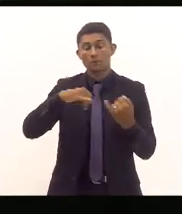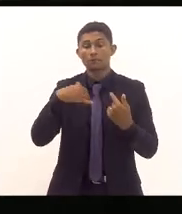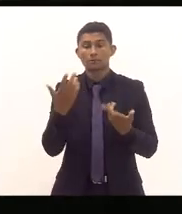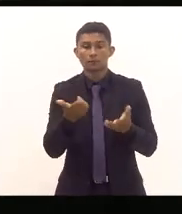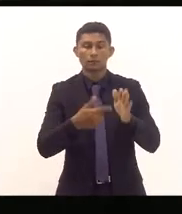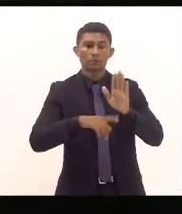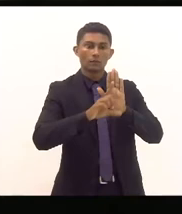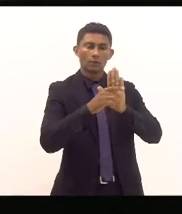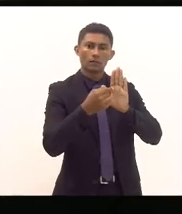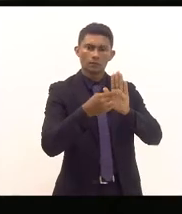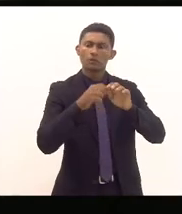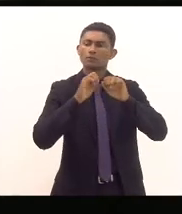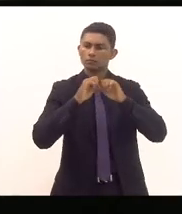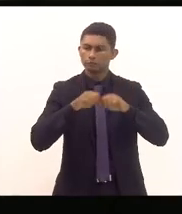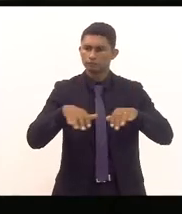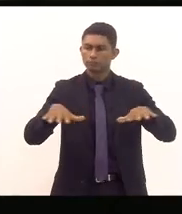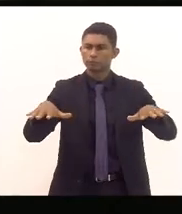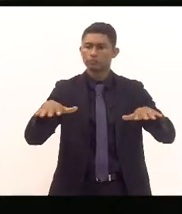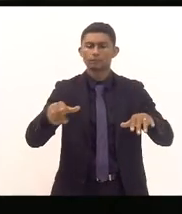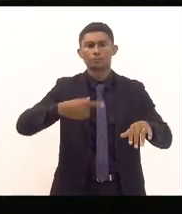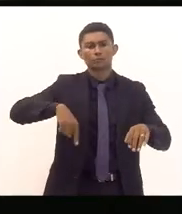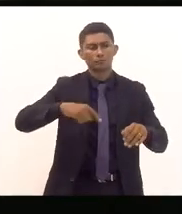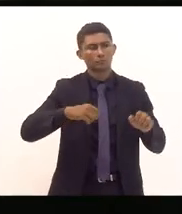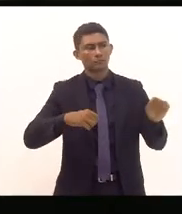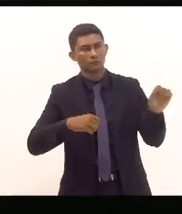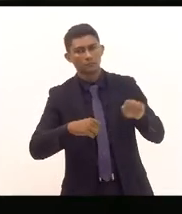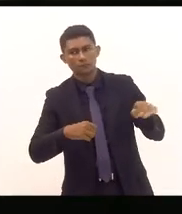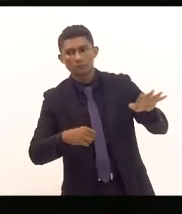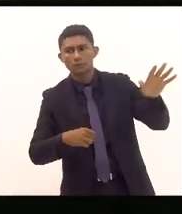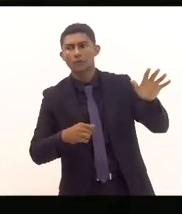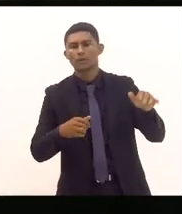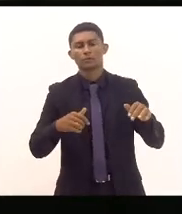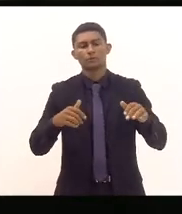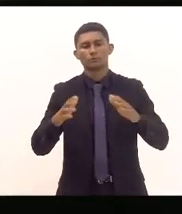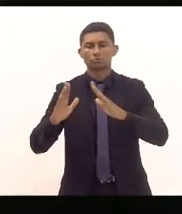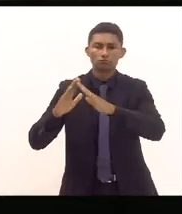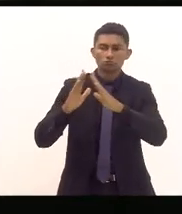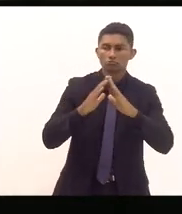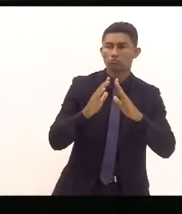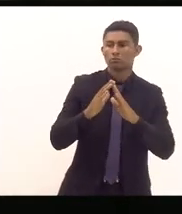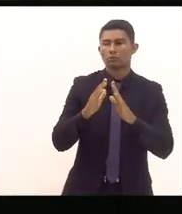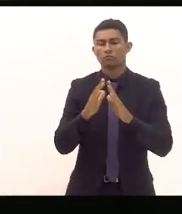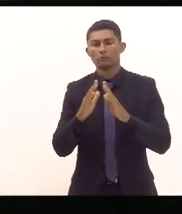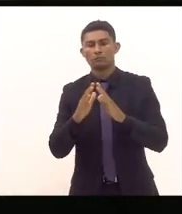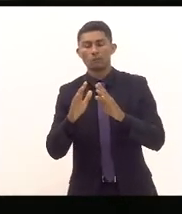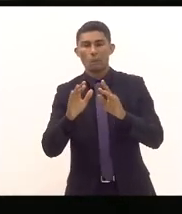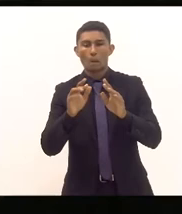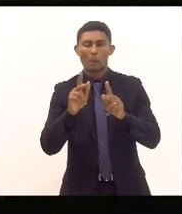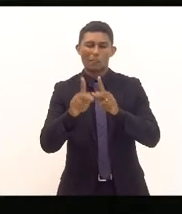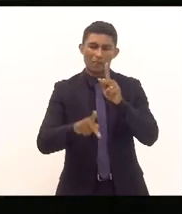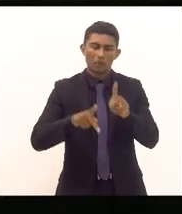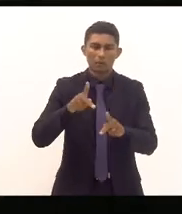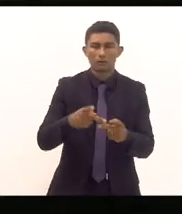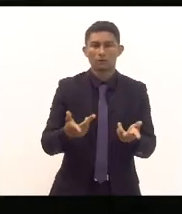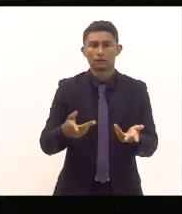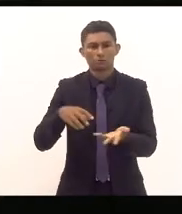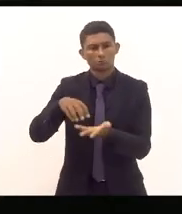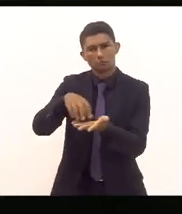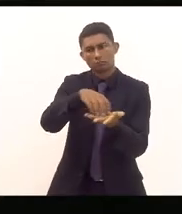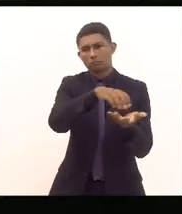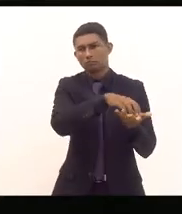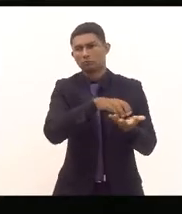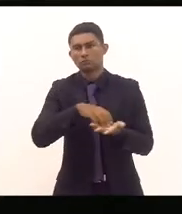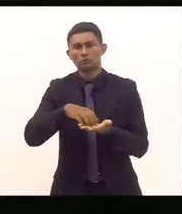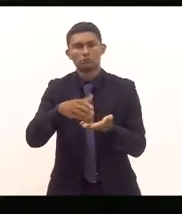uma grande alcance nós pegamos ó as favelas loteamentos irregulares loteamentos clandestinos conjunto a personagem